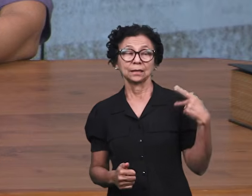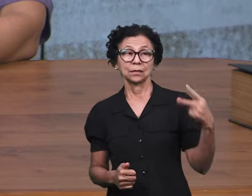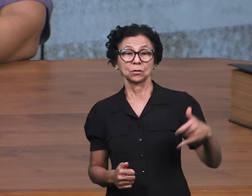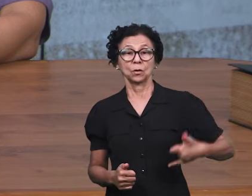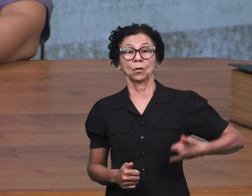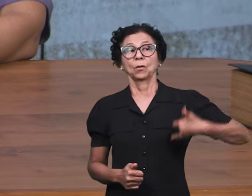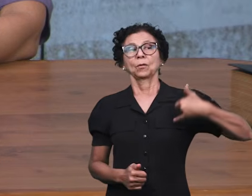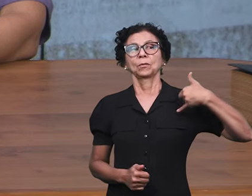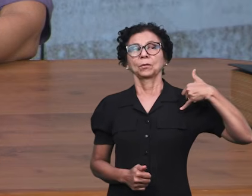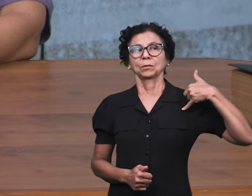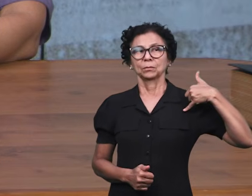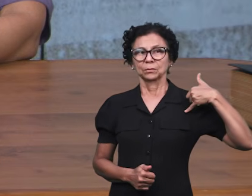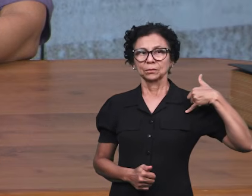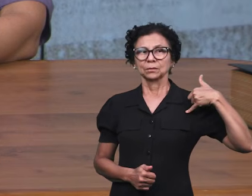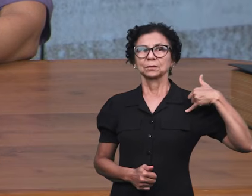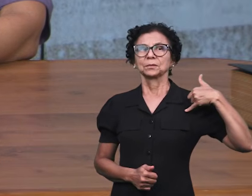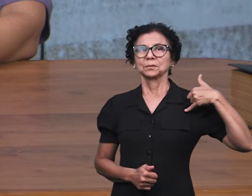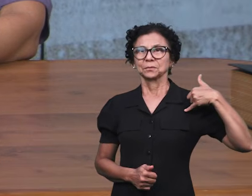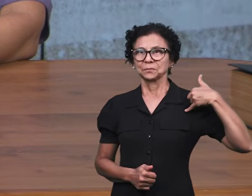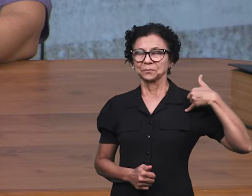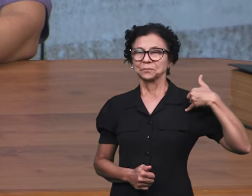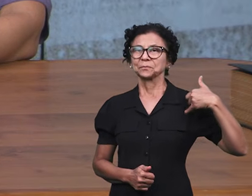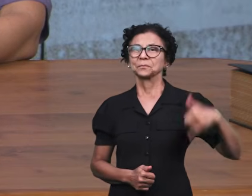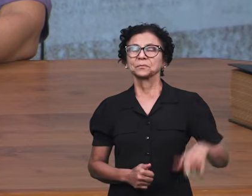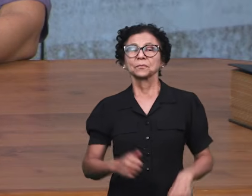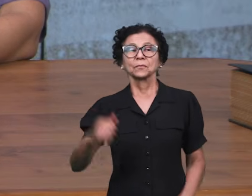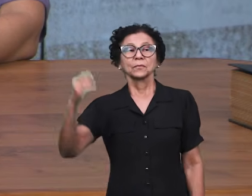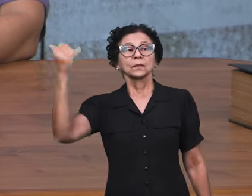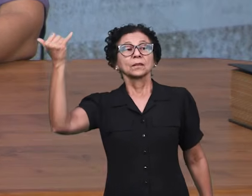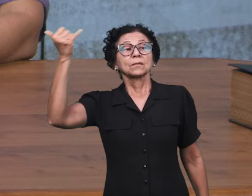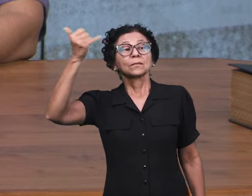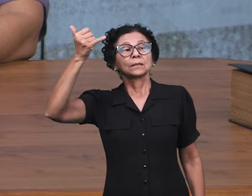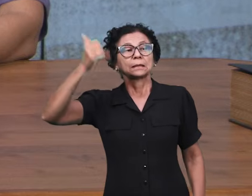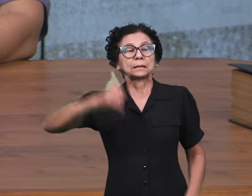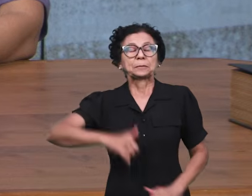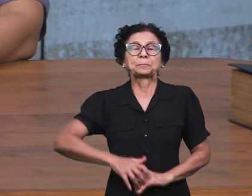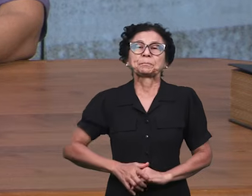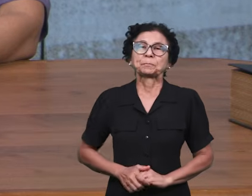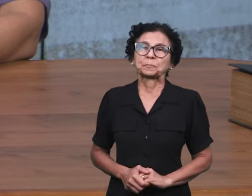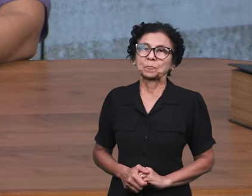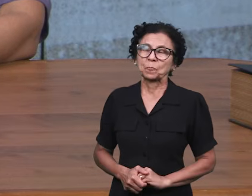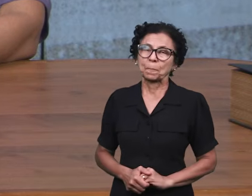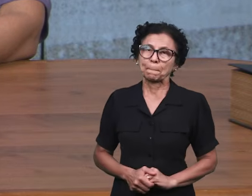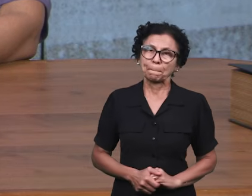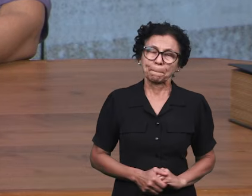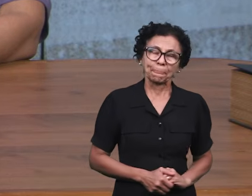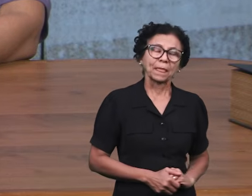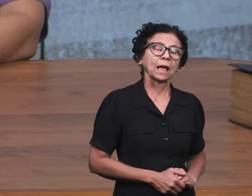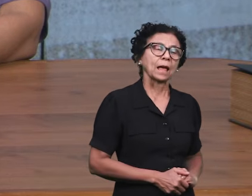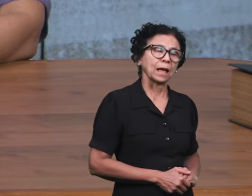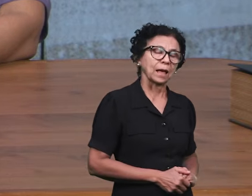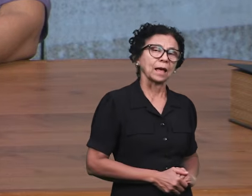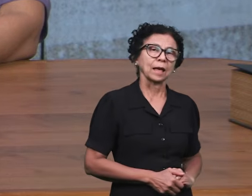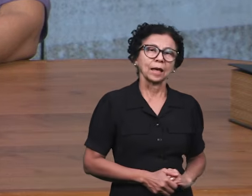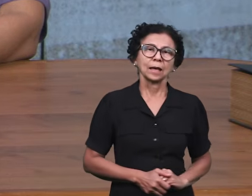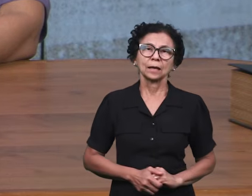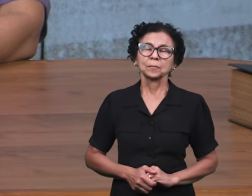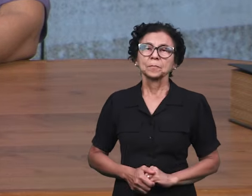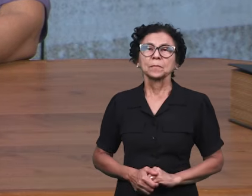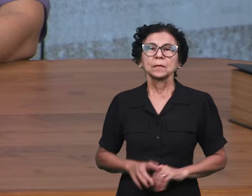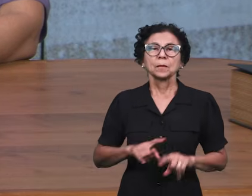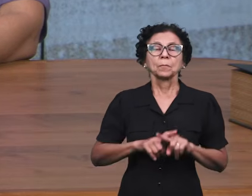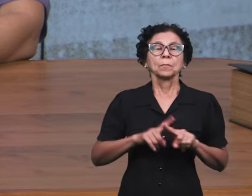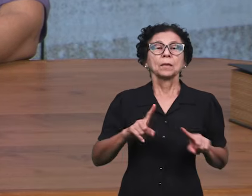olhos. Porquanto disse: com a força da minha mão fiz isto, e com a